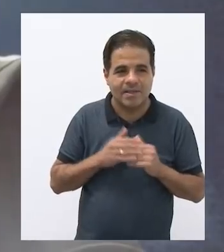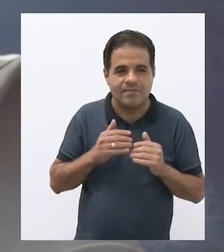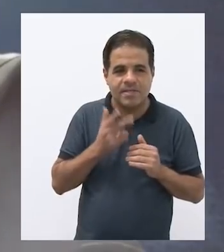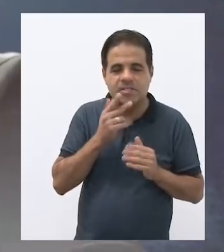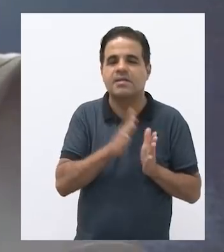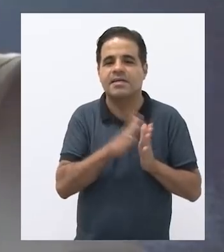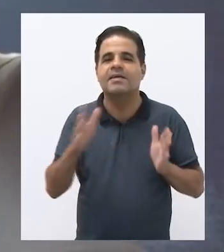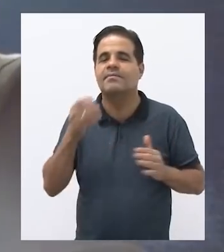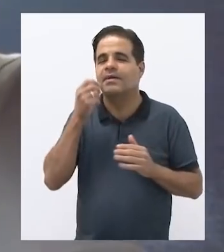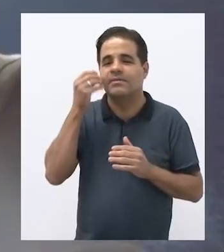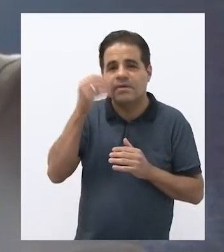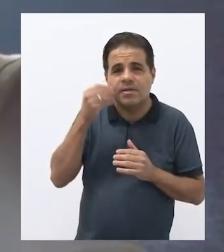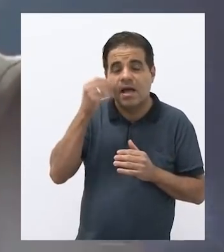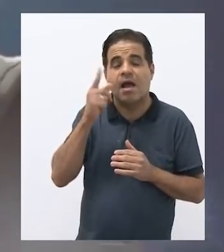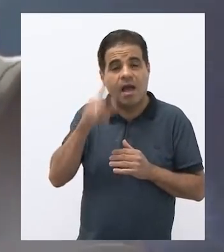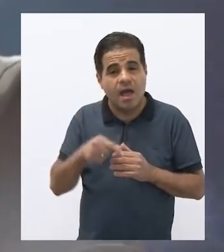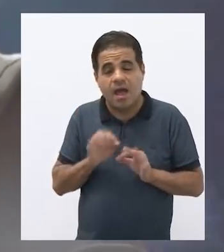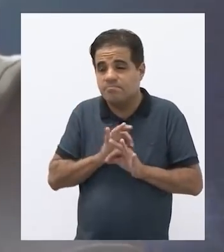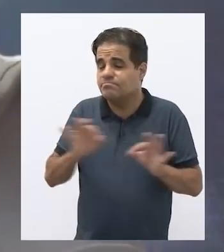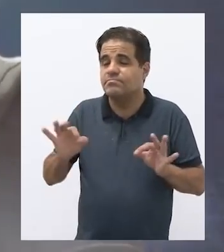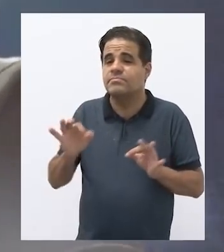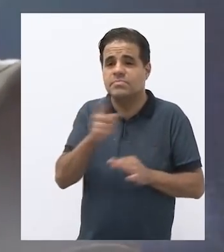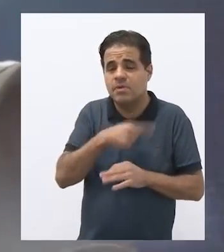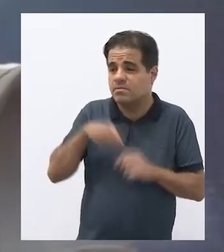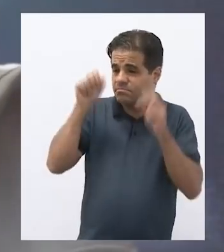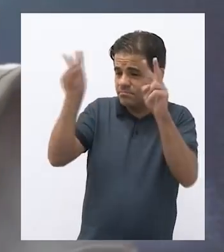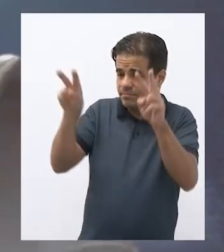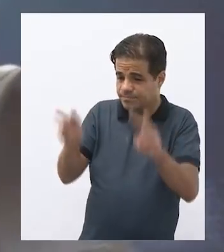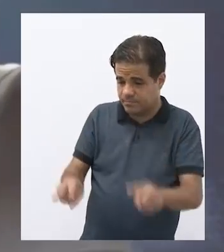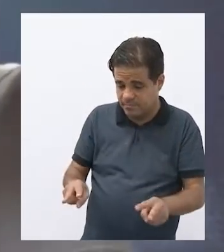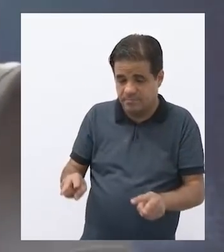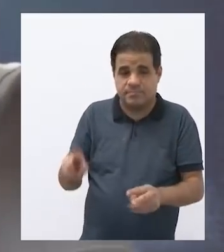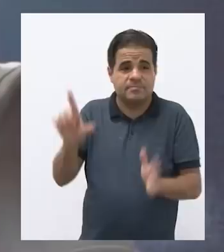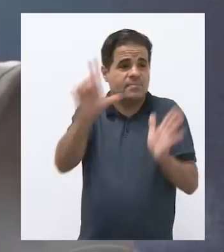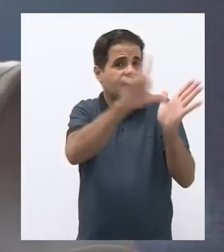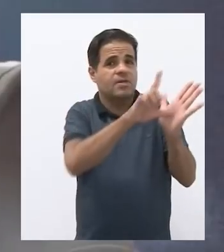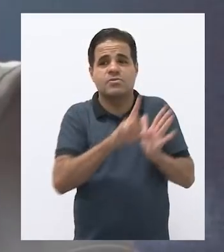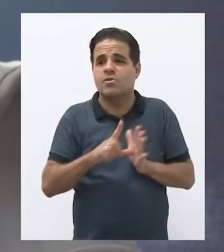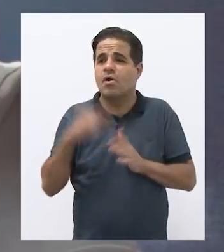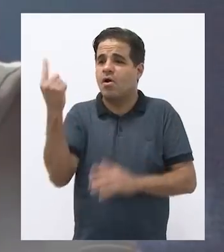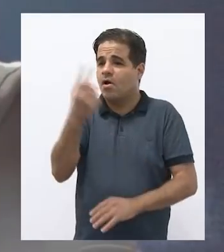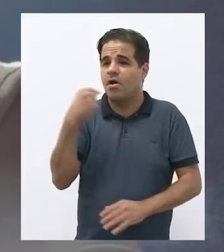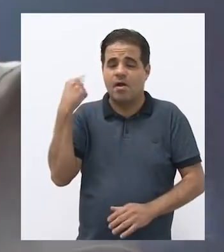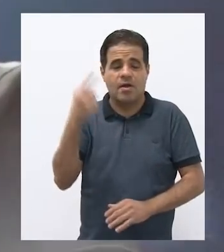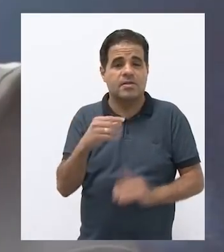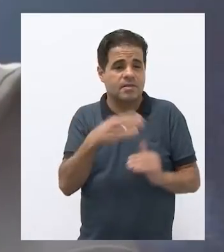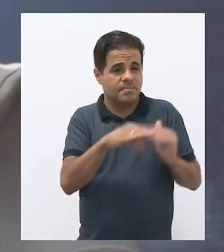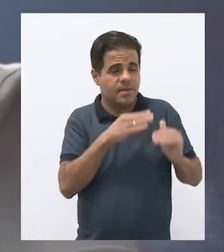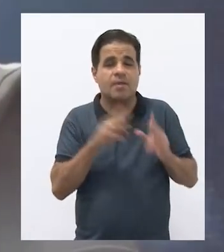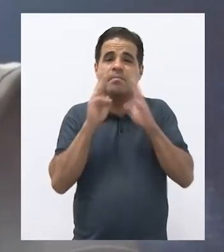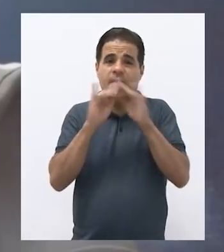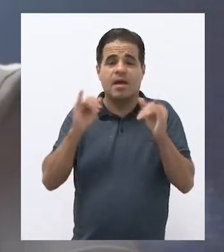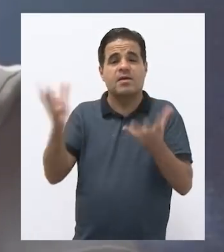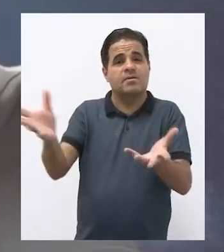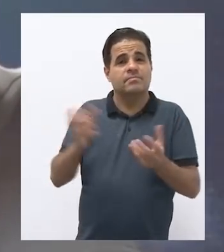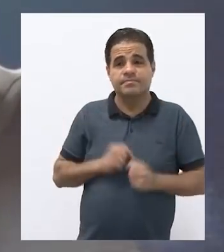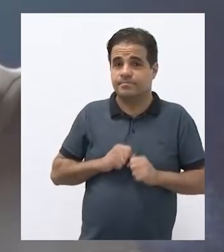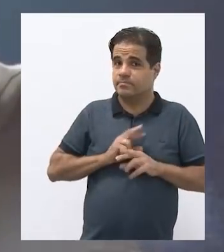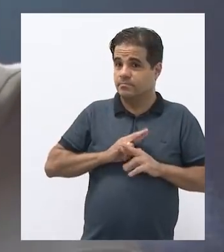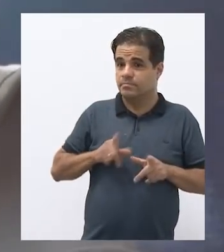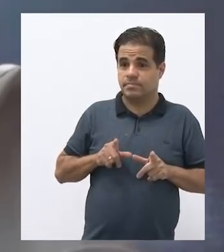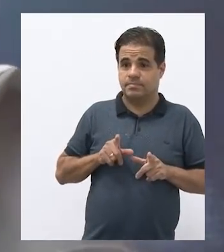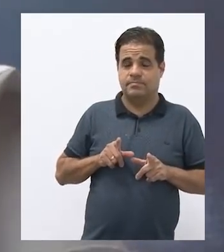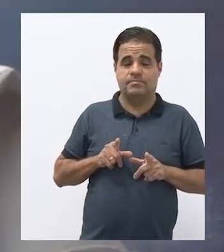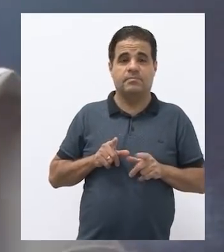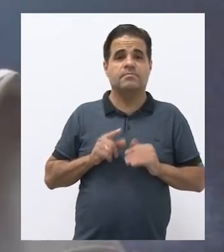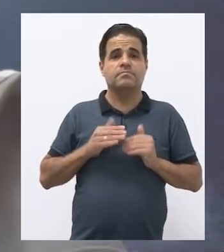customizada, é basicamente aquilo que a gente vê nas lojas, né? O e-mail marketing que eu recebo é diferente do e-mail que o